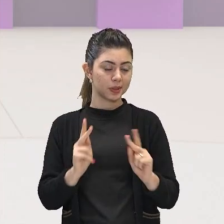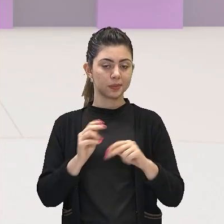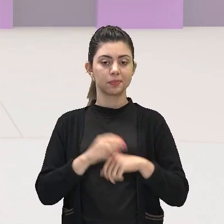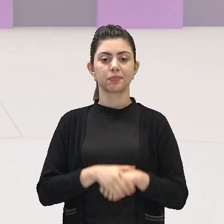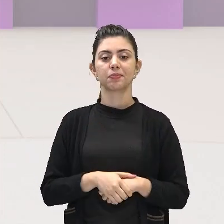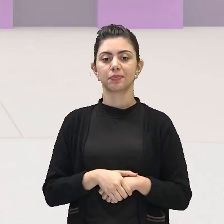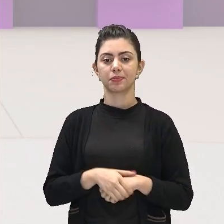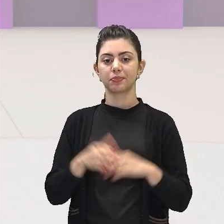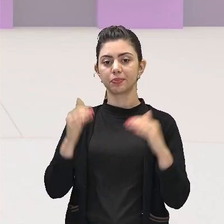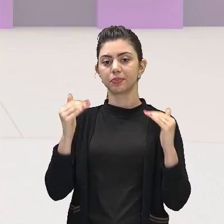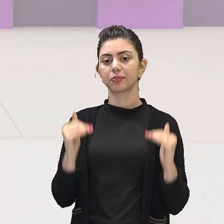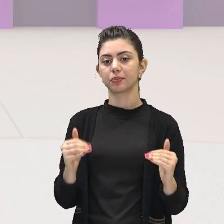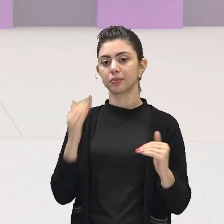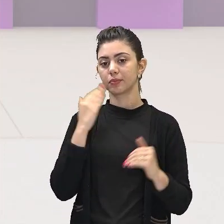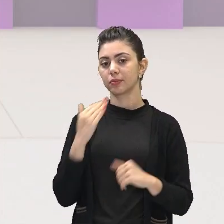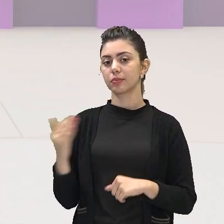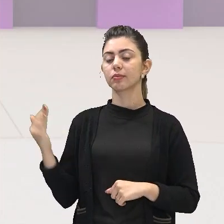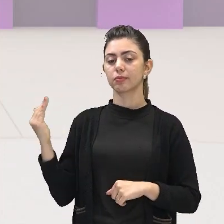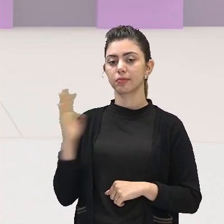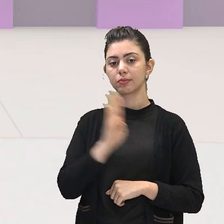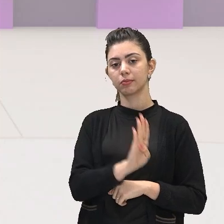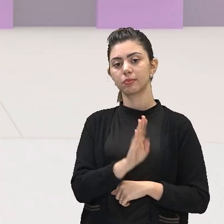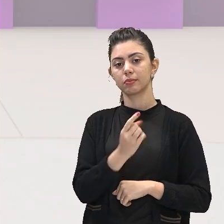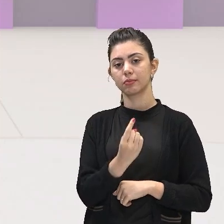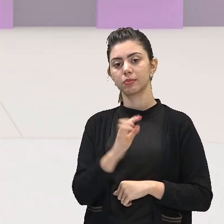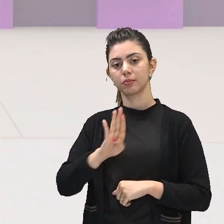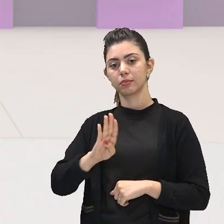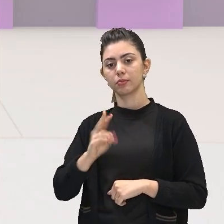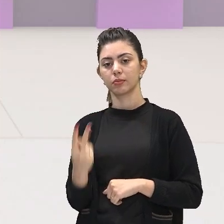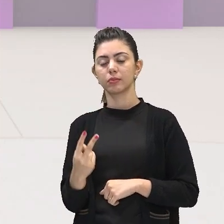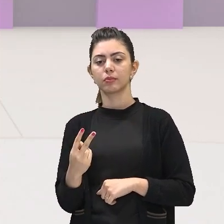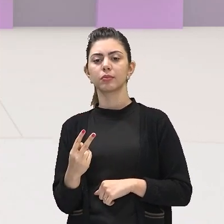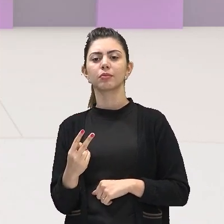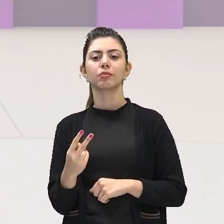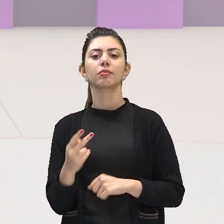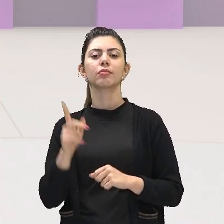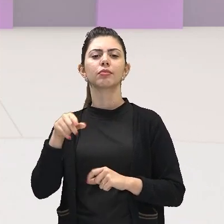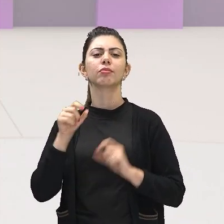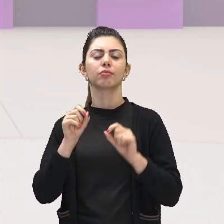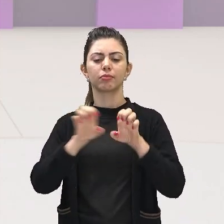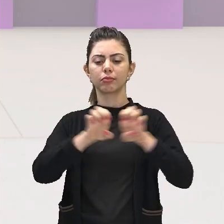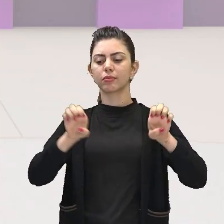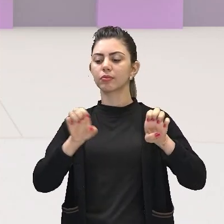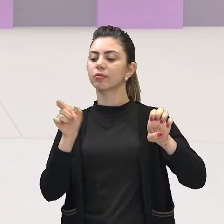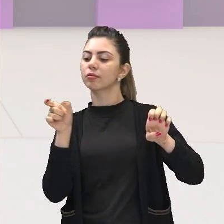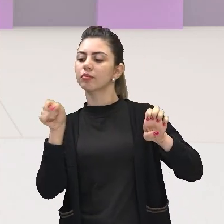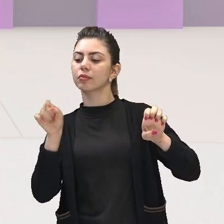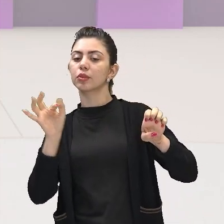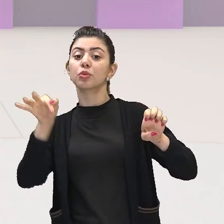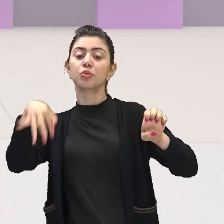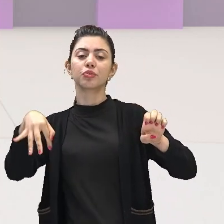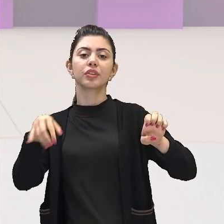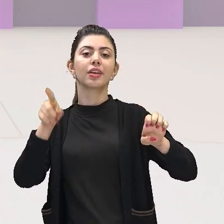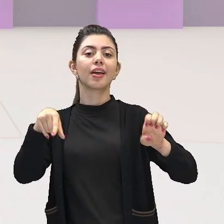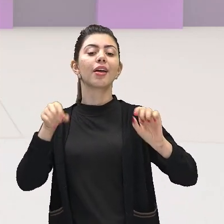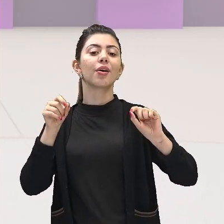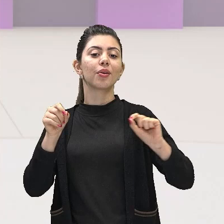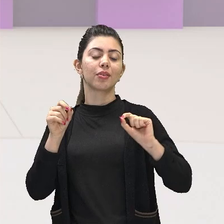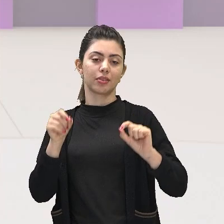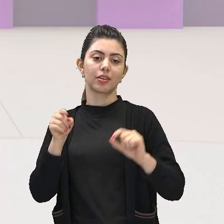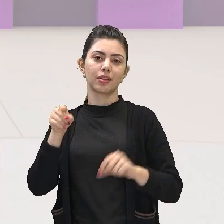Próximo. Ó, B1, B2 e aqueles que estão lá no finalzinho, quem que são? São os nossos